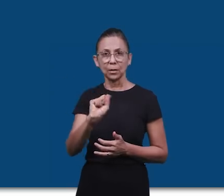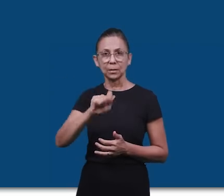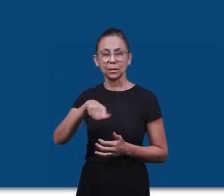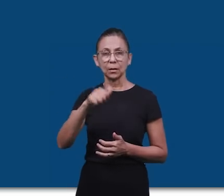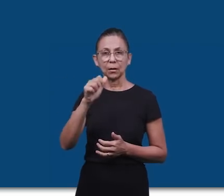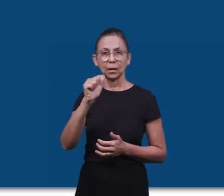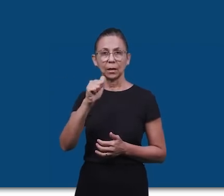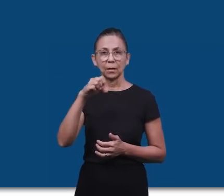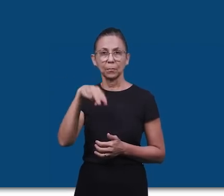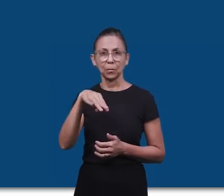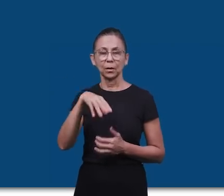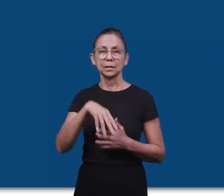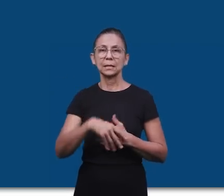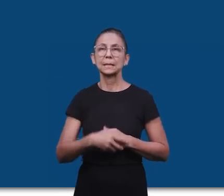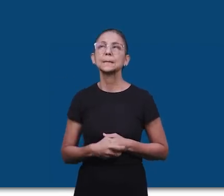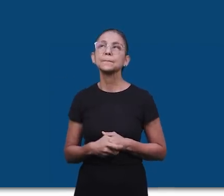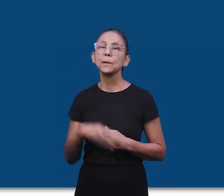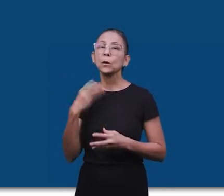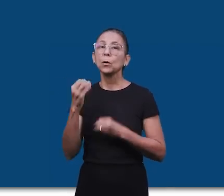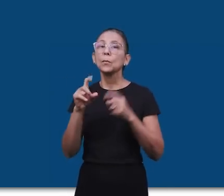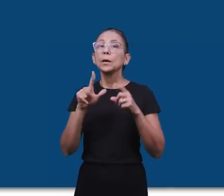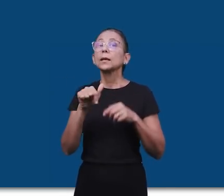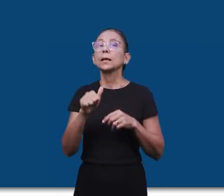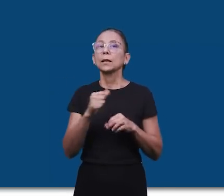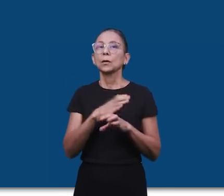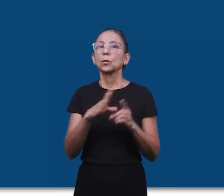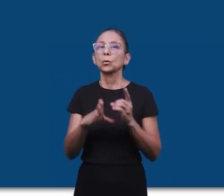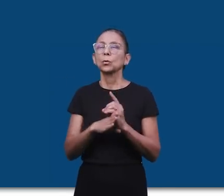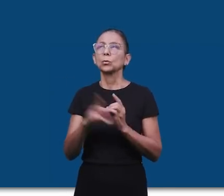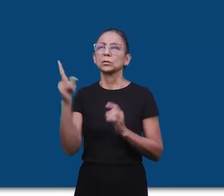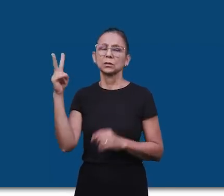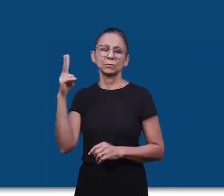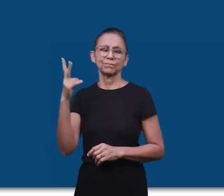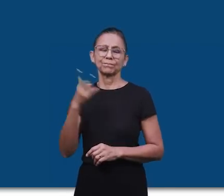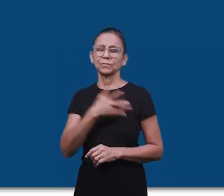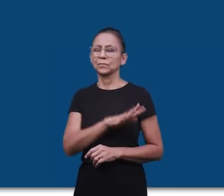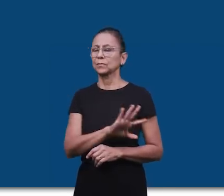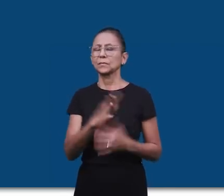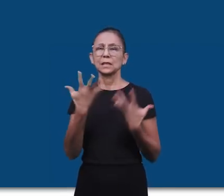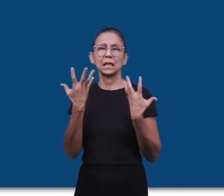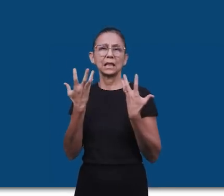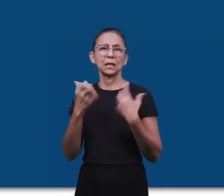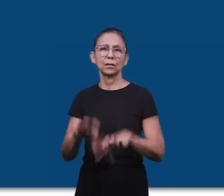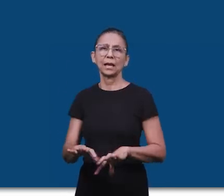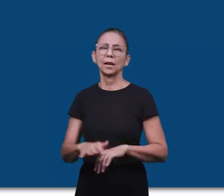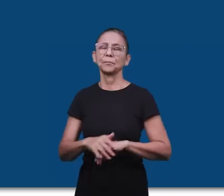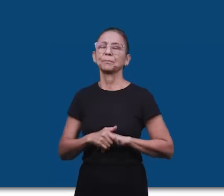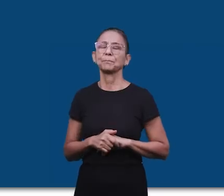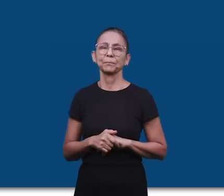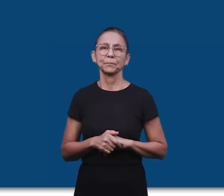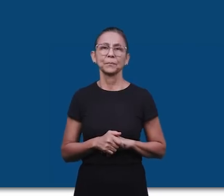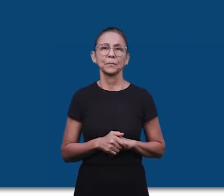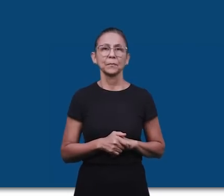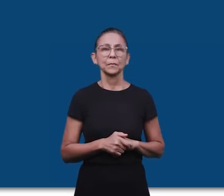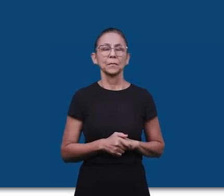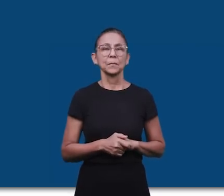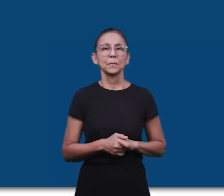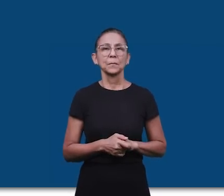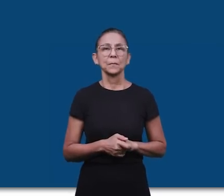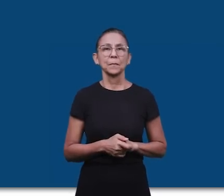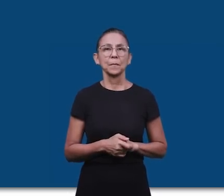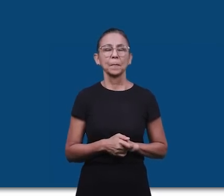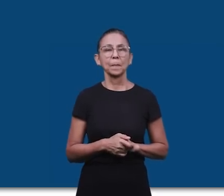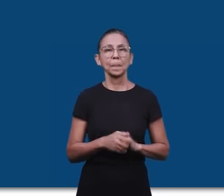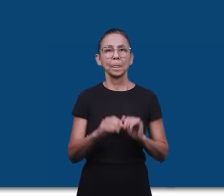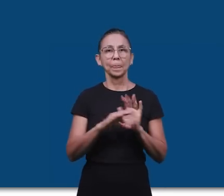falar a respeito do que é o culto que não agrada a Deus. Então, no texto aqui indicado, que é o capítulo